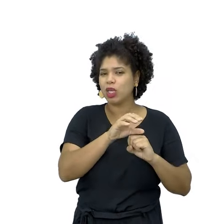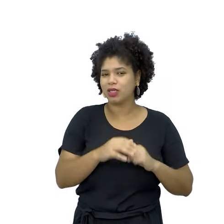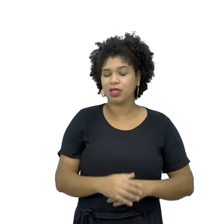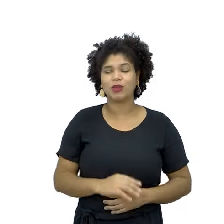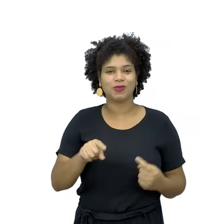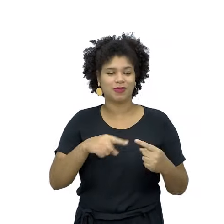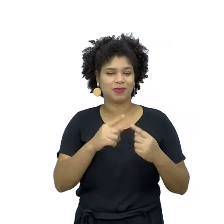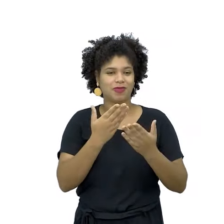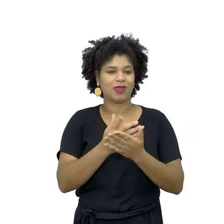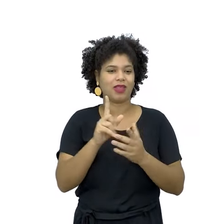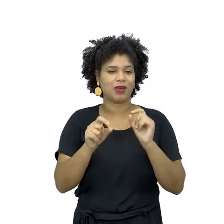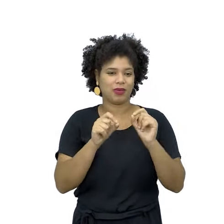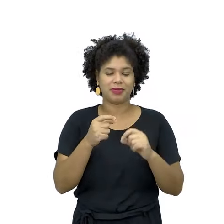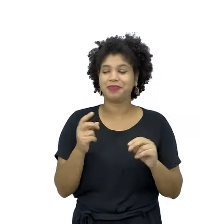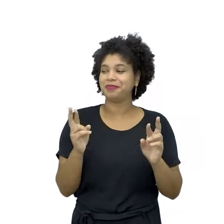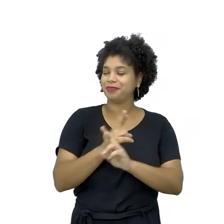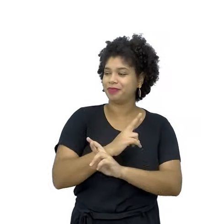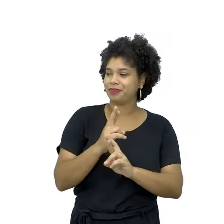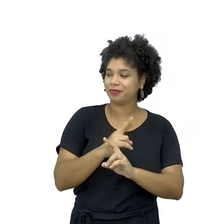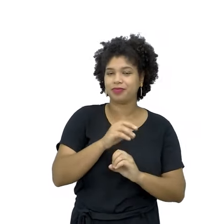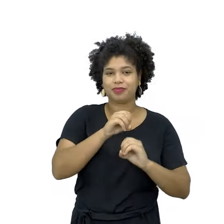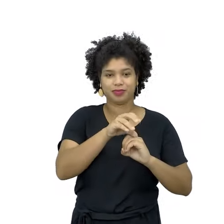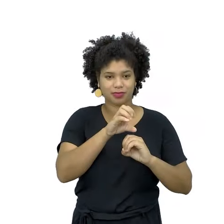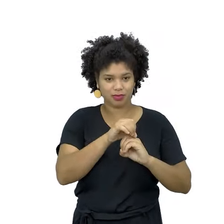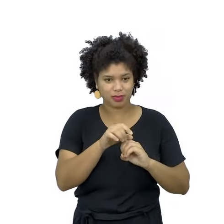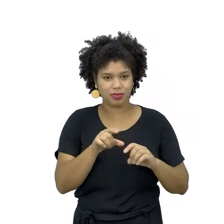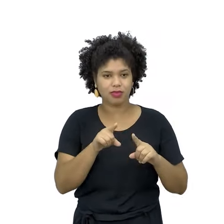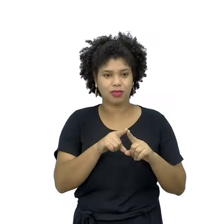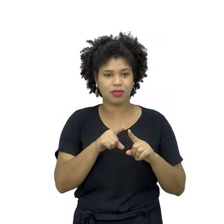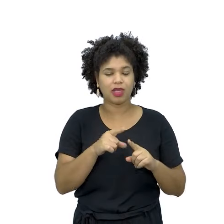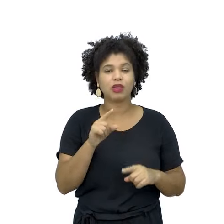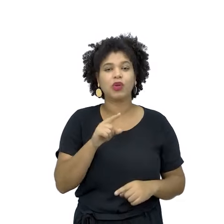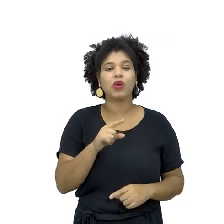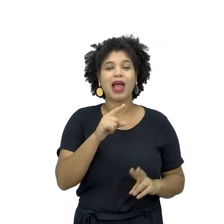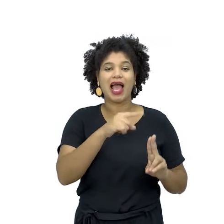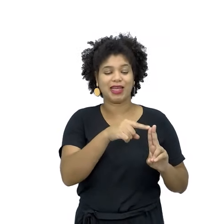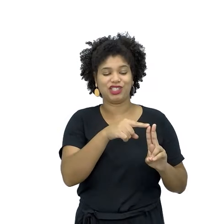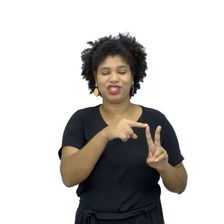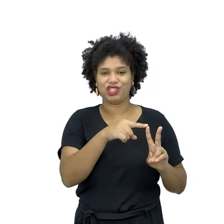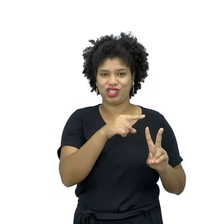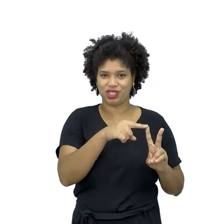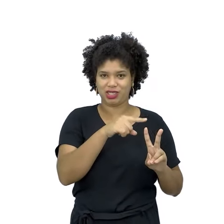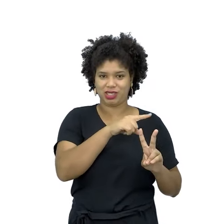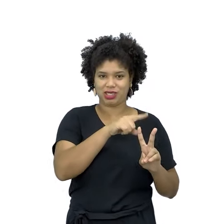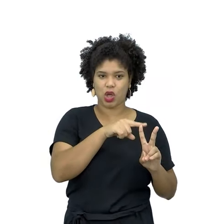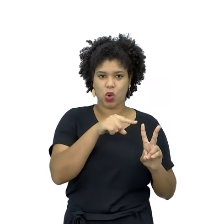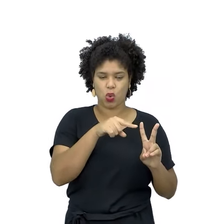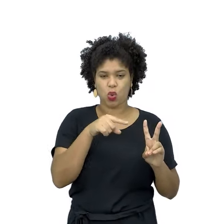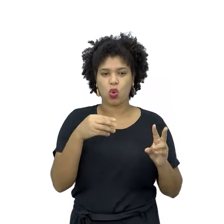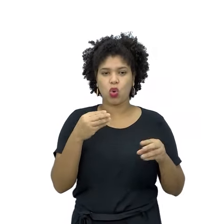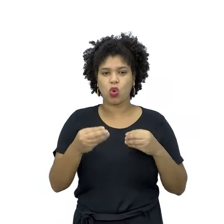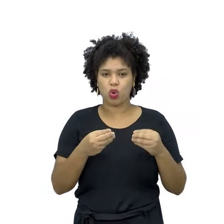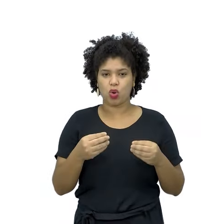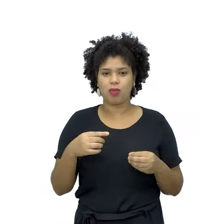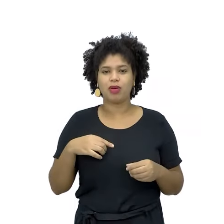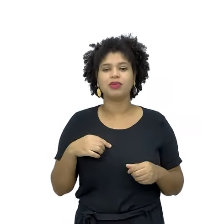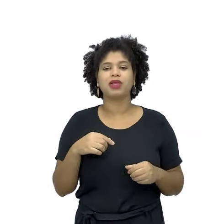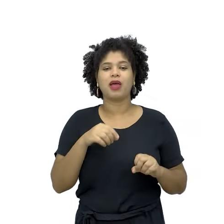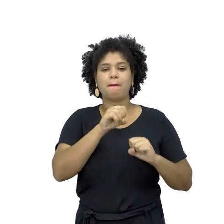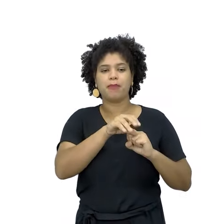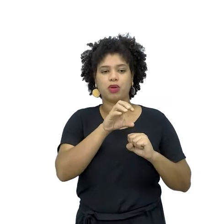são relacionar a potenciação e a radiciação por meio da transformação de